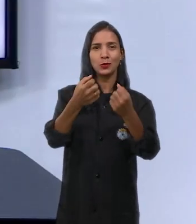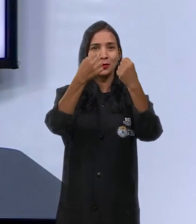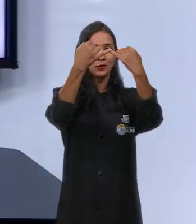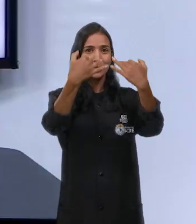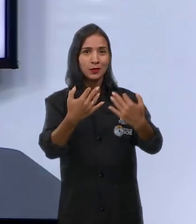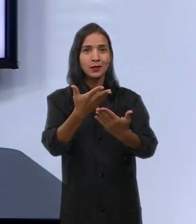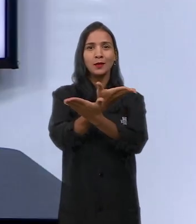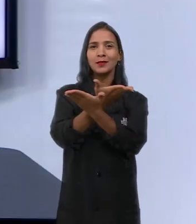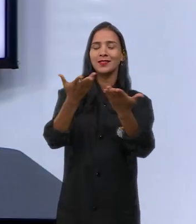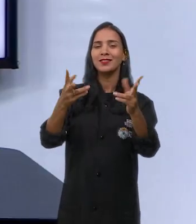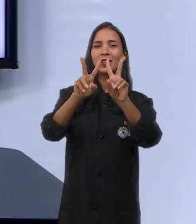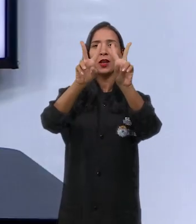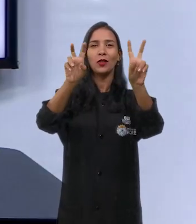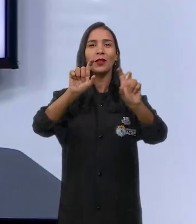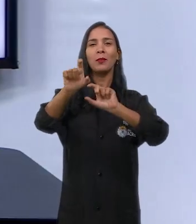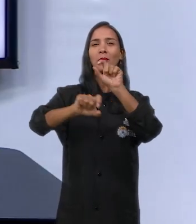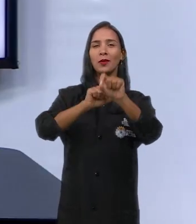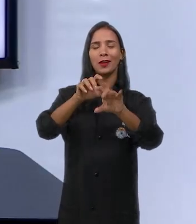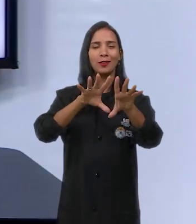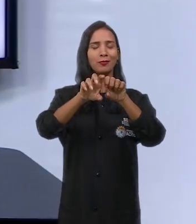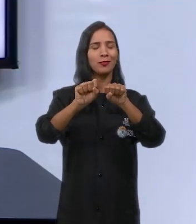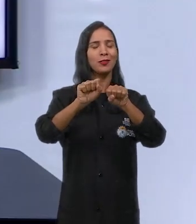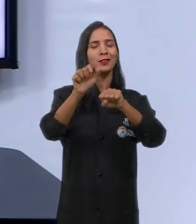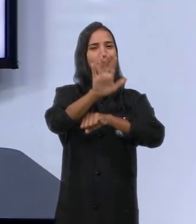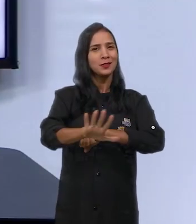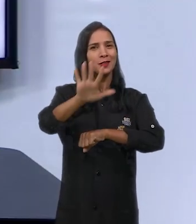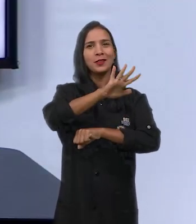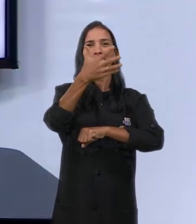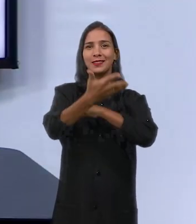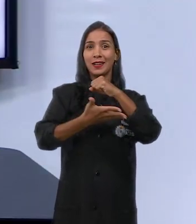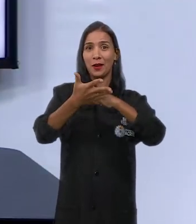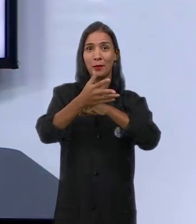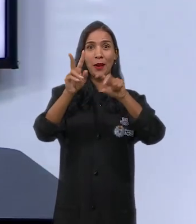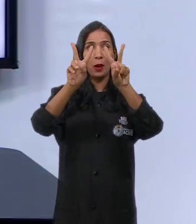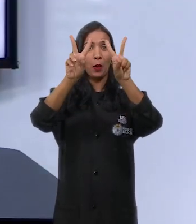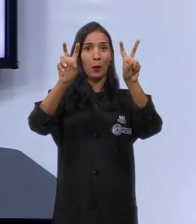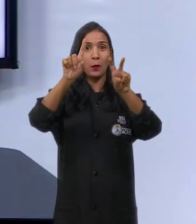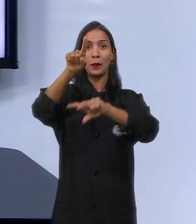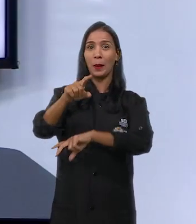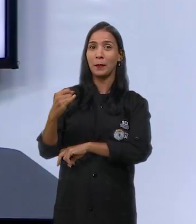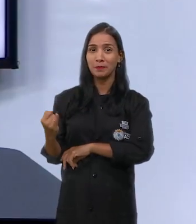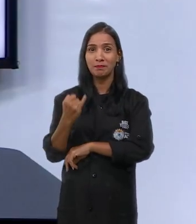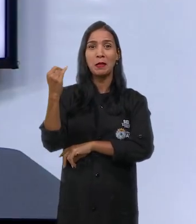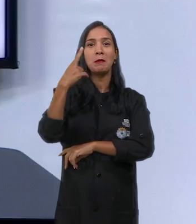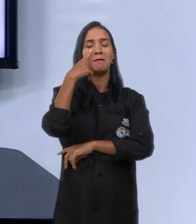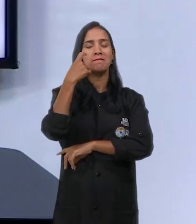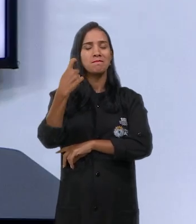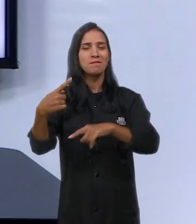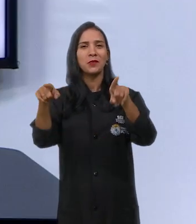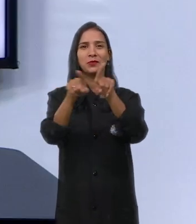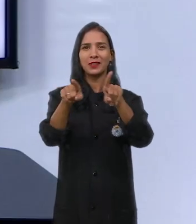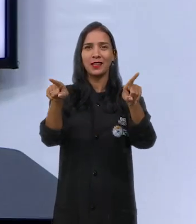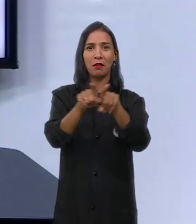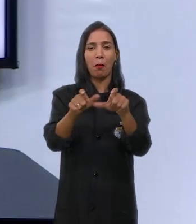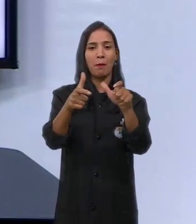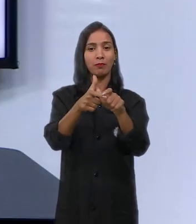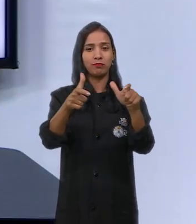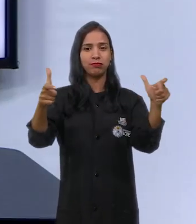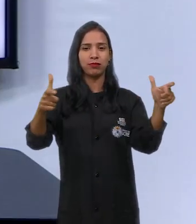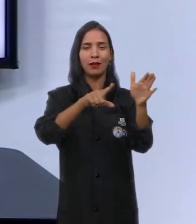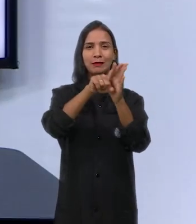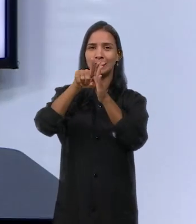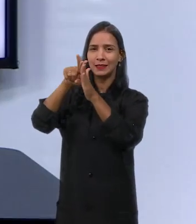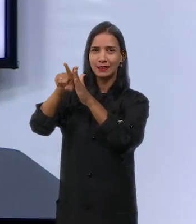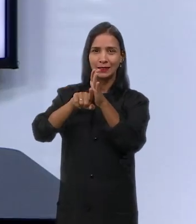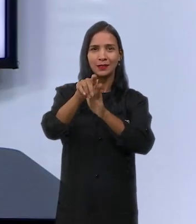aula aqui da nossa formação geral básica, com um tema bastante interessante, bastante abrangente, que você